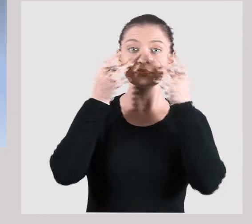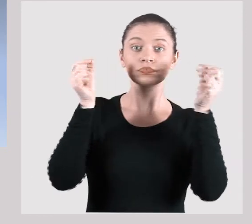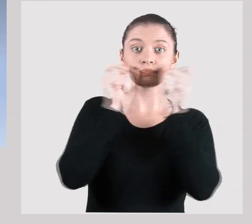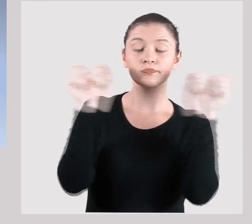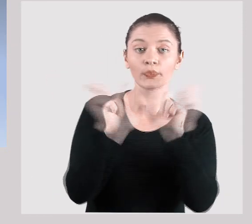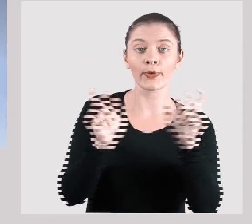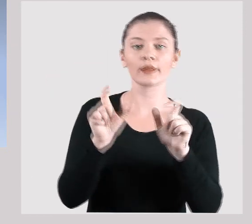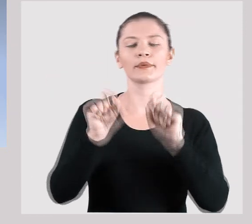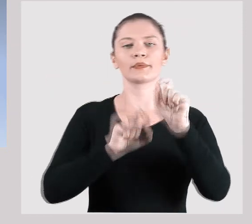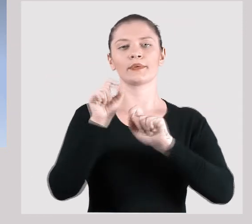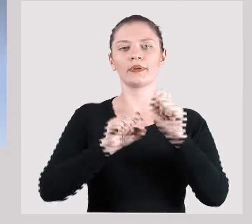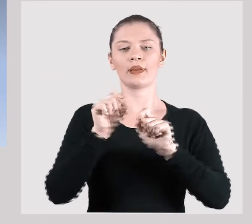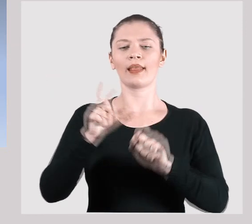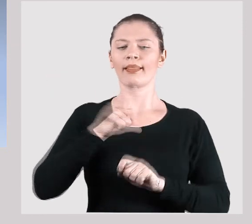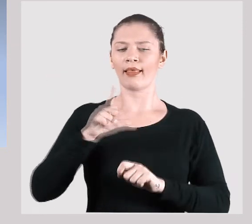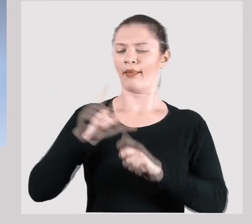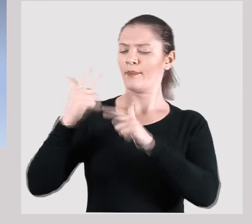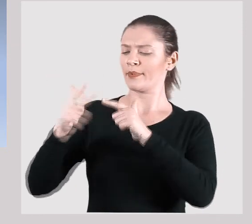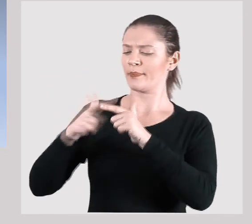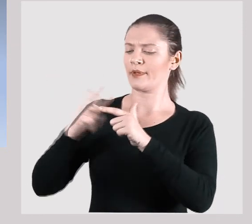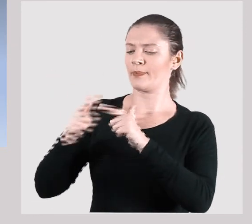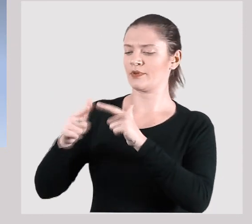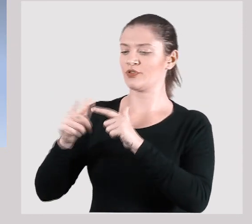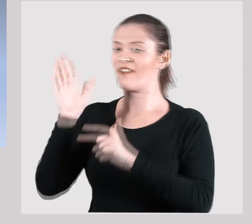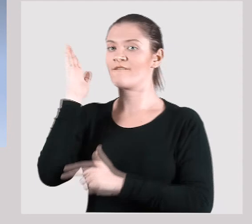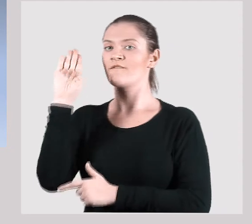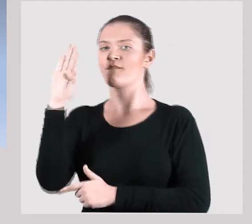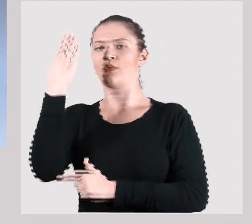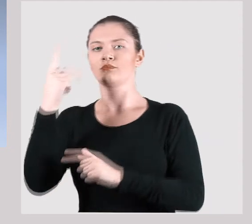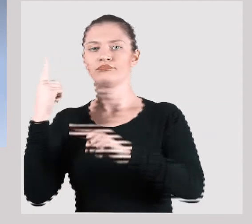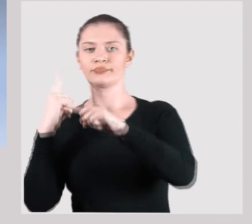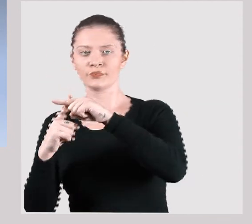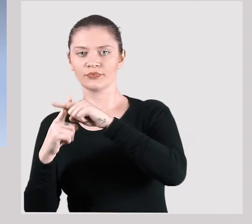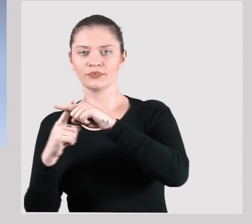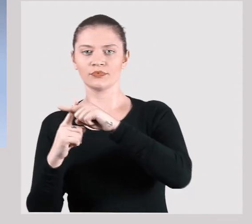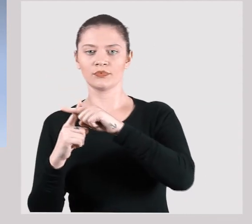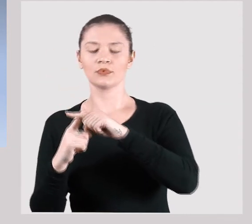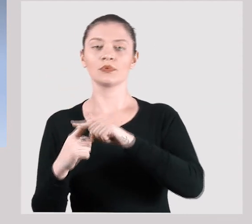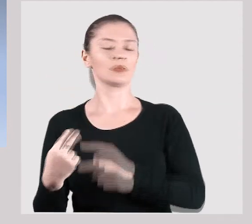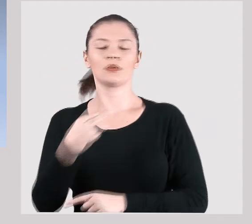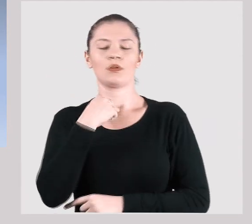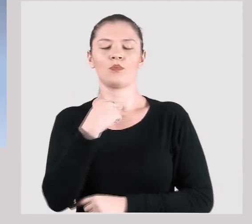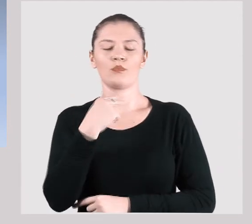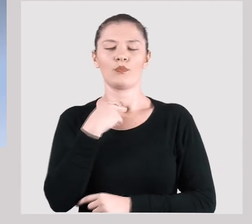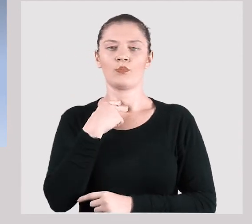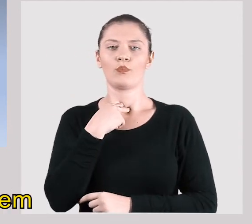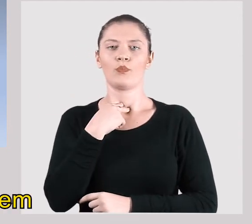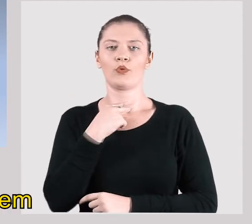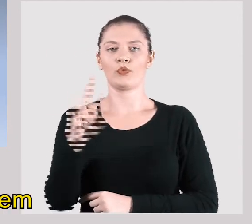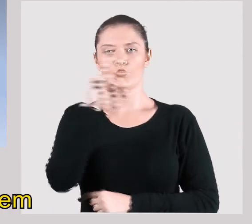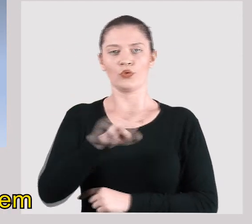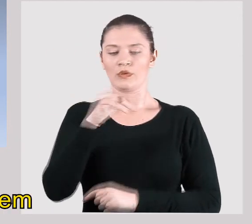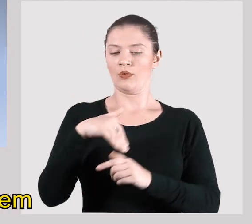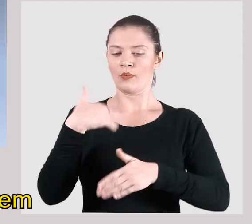tem riscos de falso positivo, que seria a disforia de gênero transitória, não deve passar por esse procedimento, tem